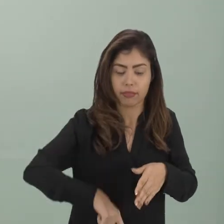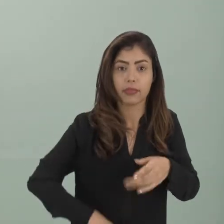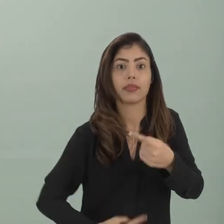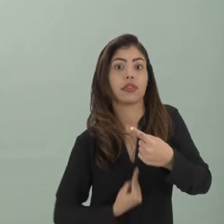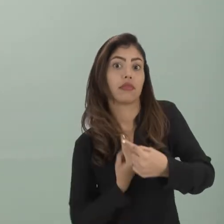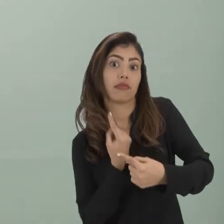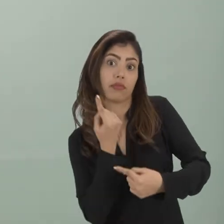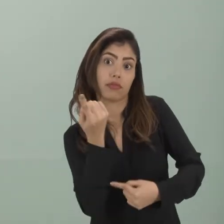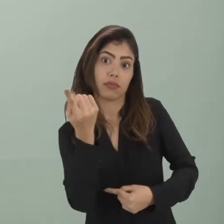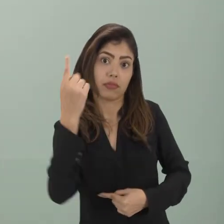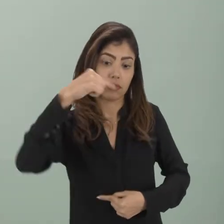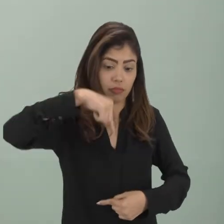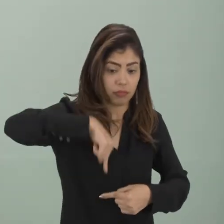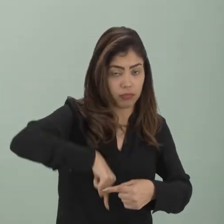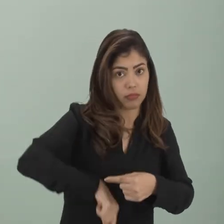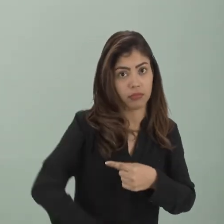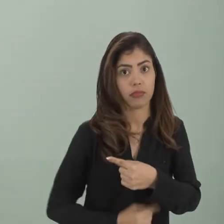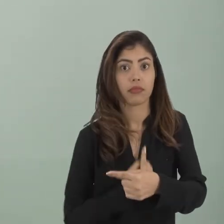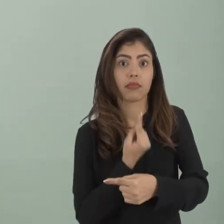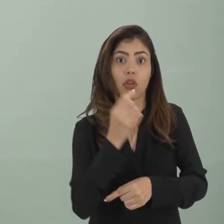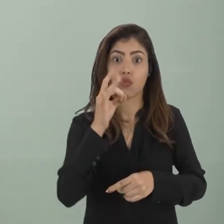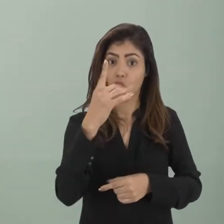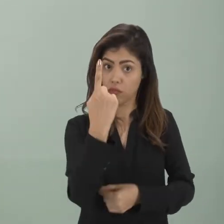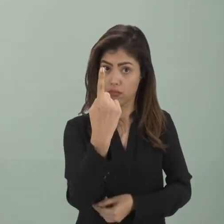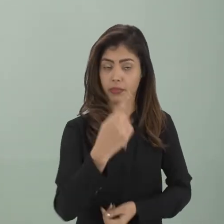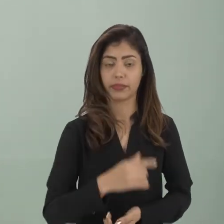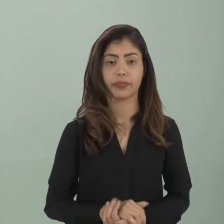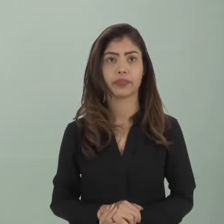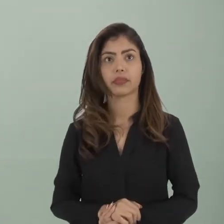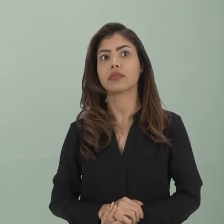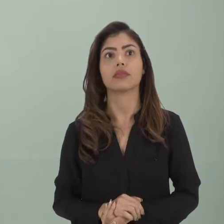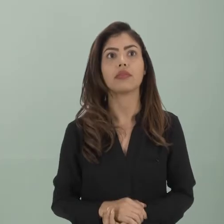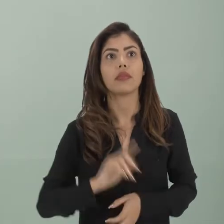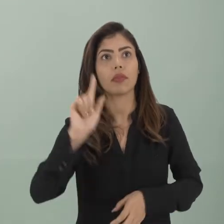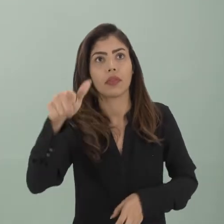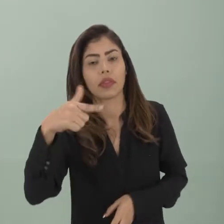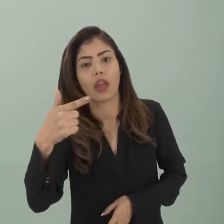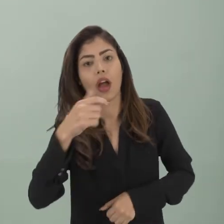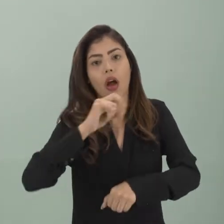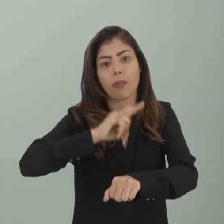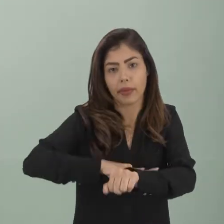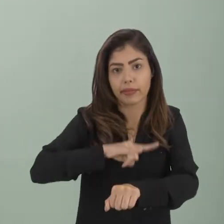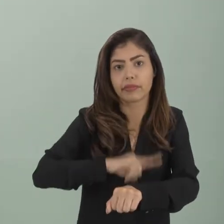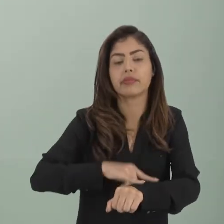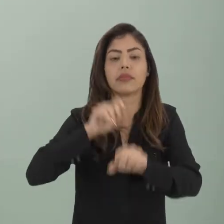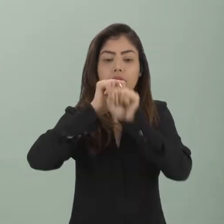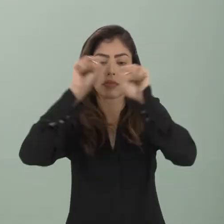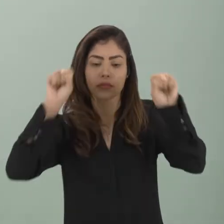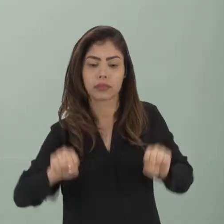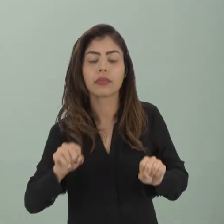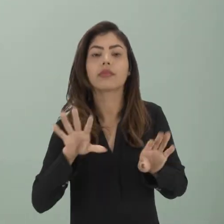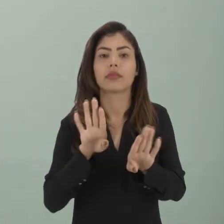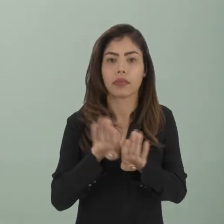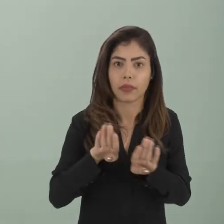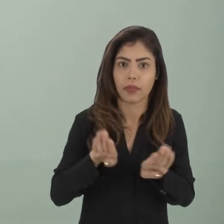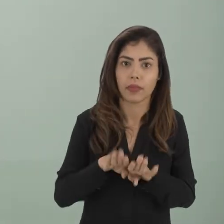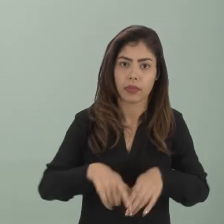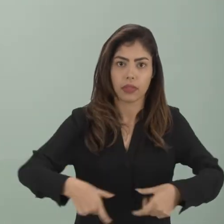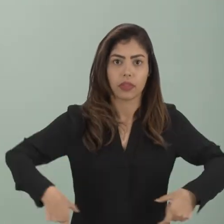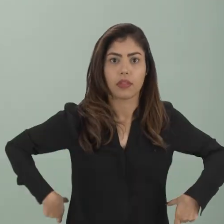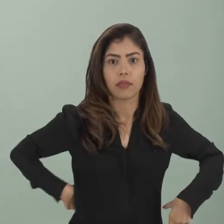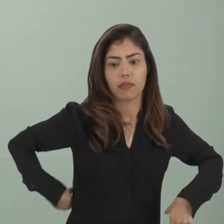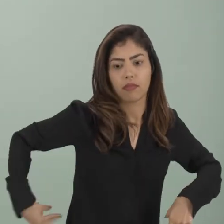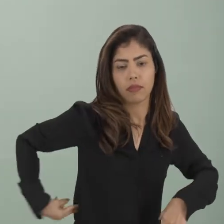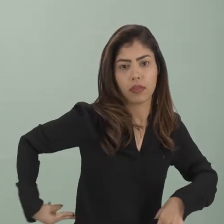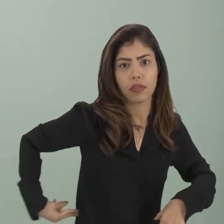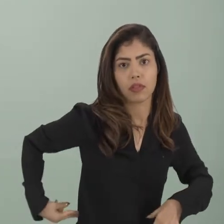única direção. Além disso, o nosso sistema urinário, nos uréteres e na bexiga, nós